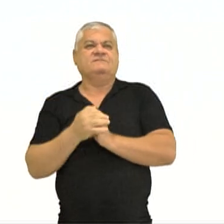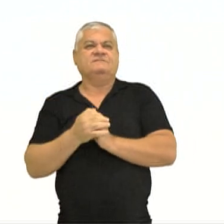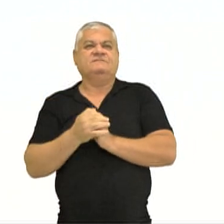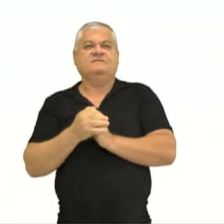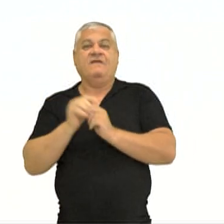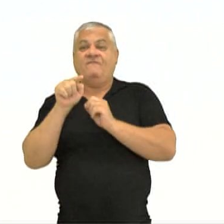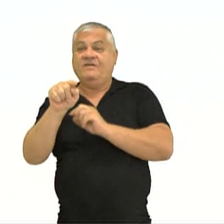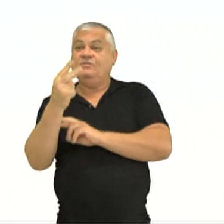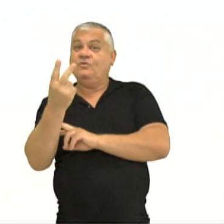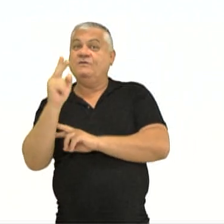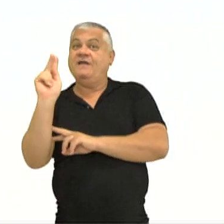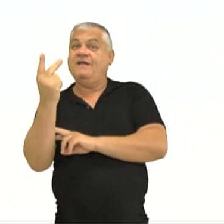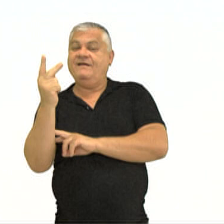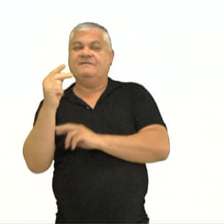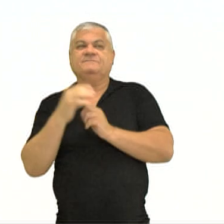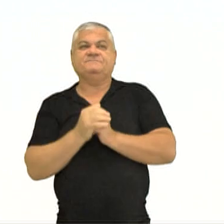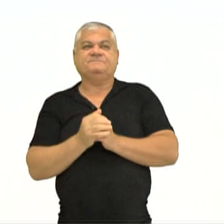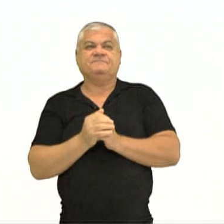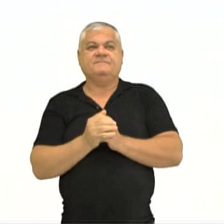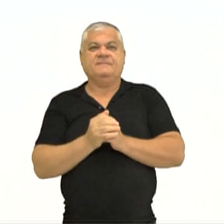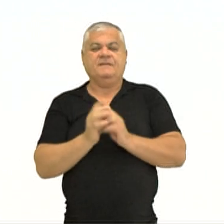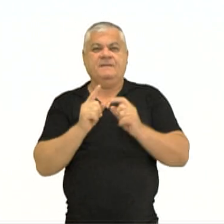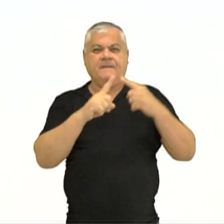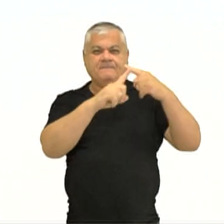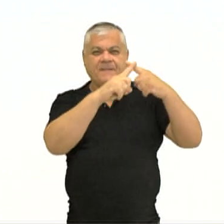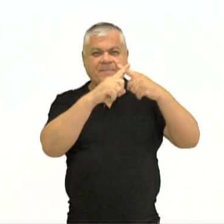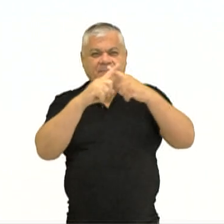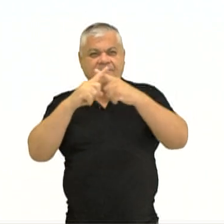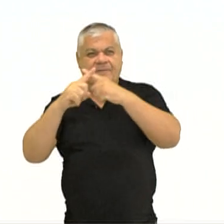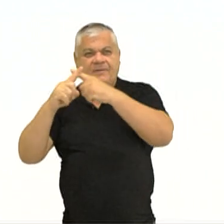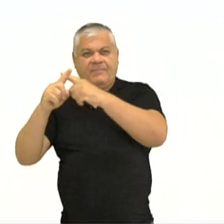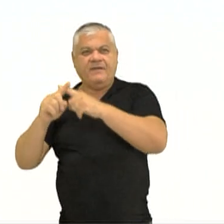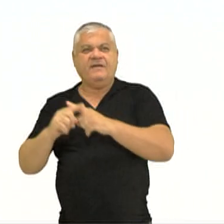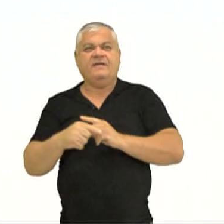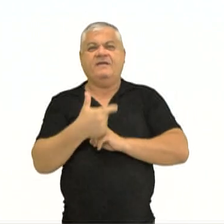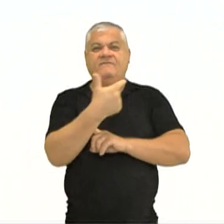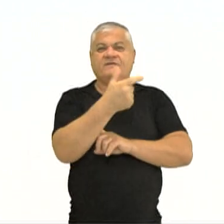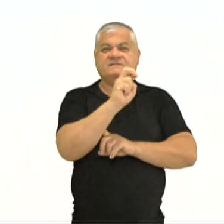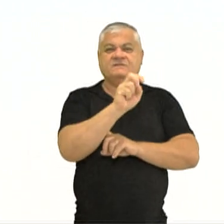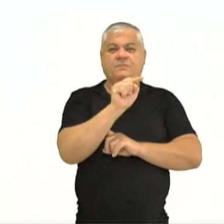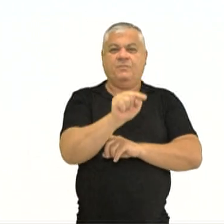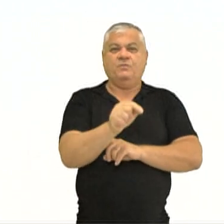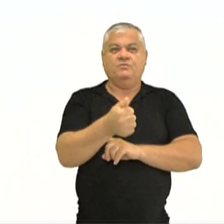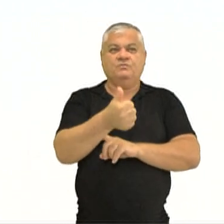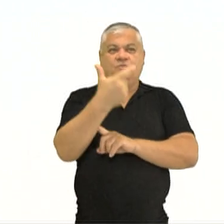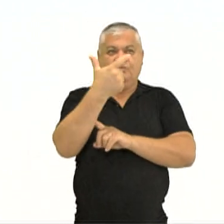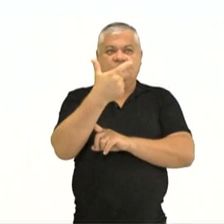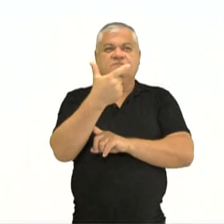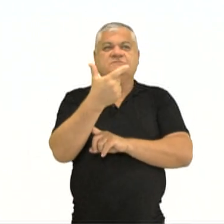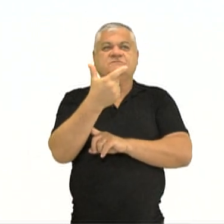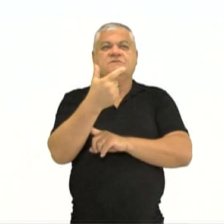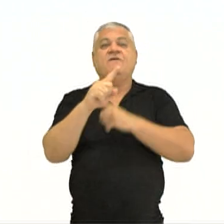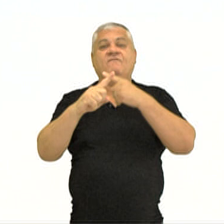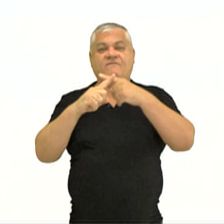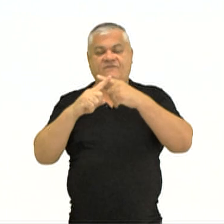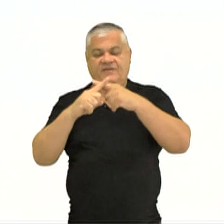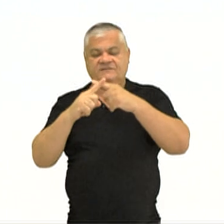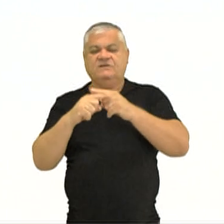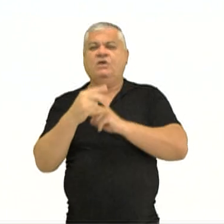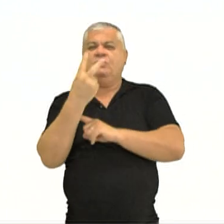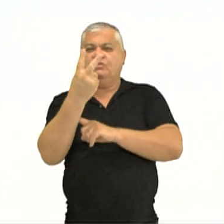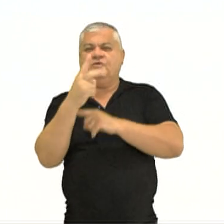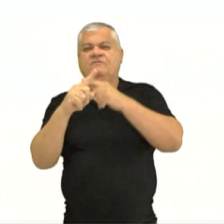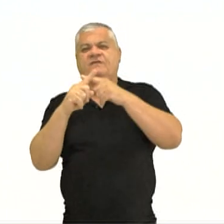nossa altura. Fazendo a multiplicação aqui, vai dar 25,12. Multiplicando 2